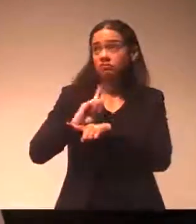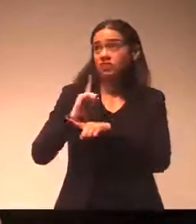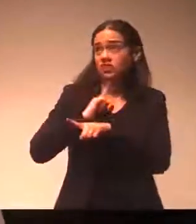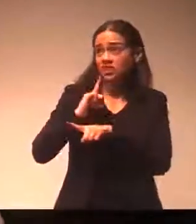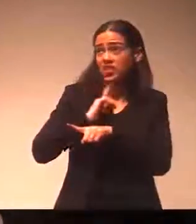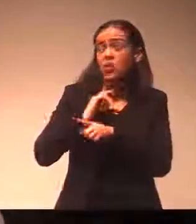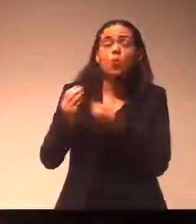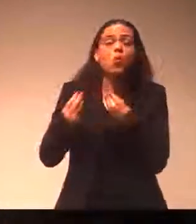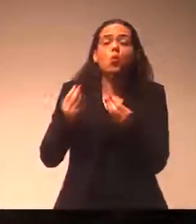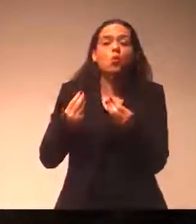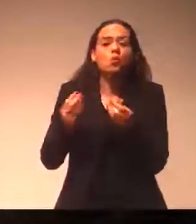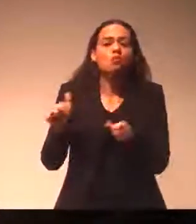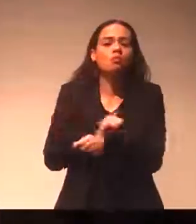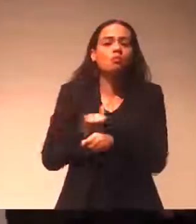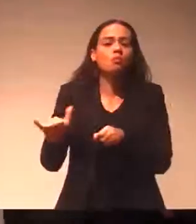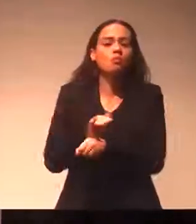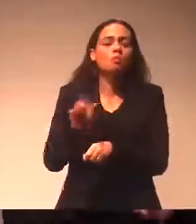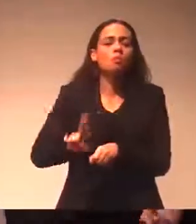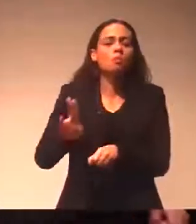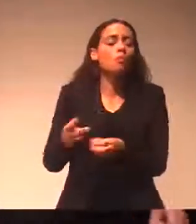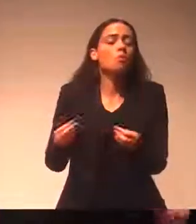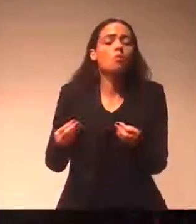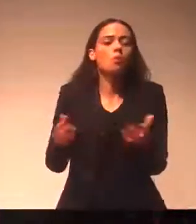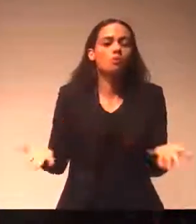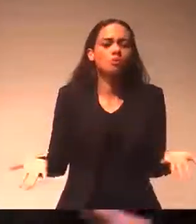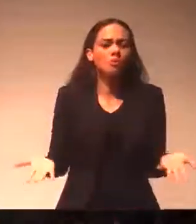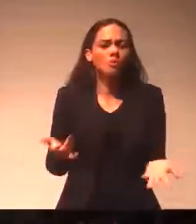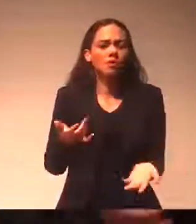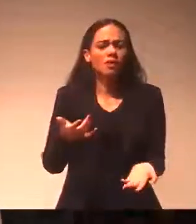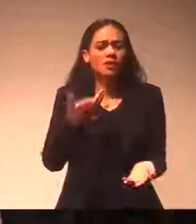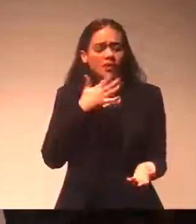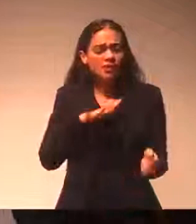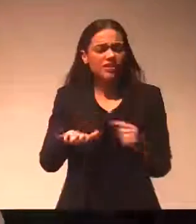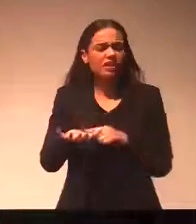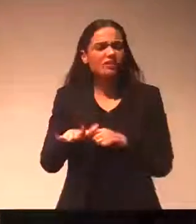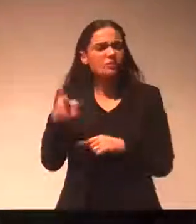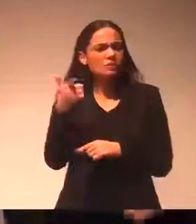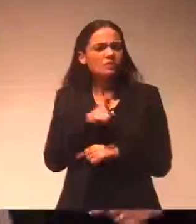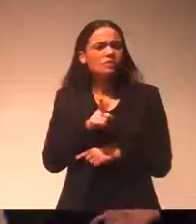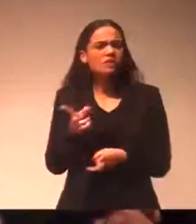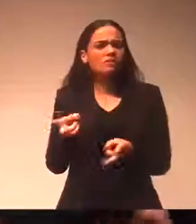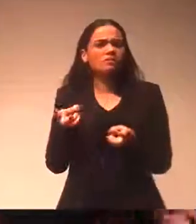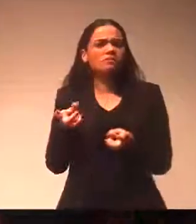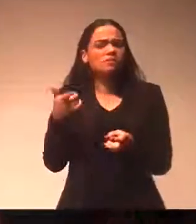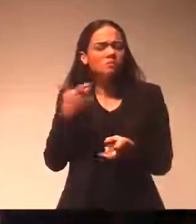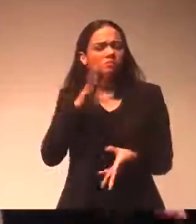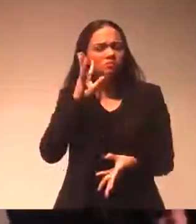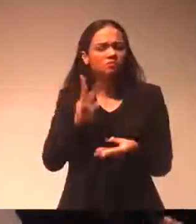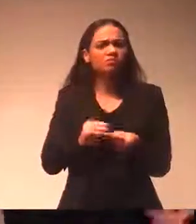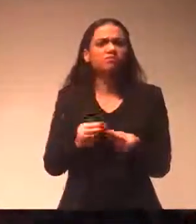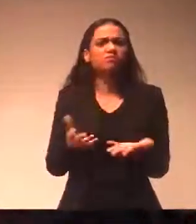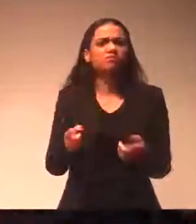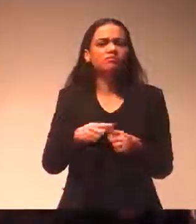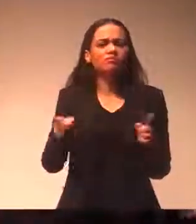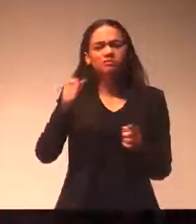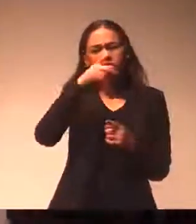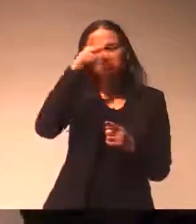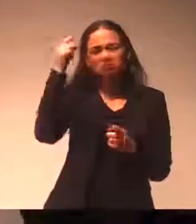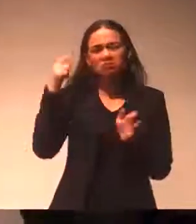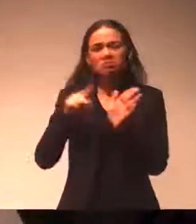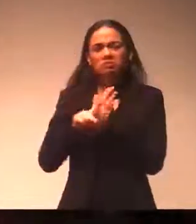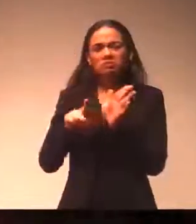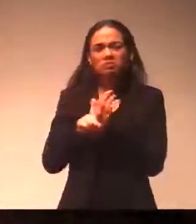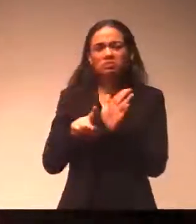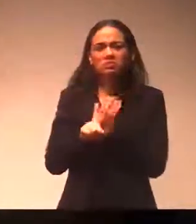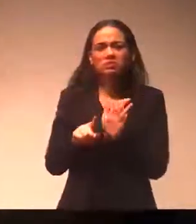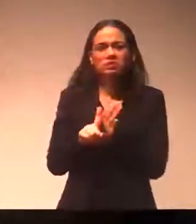de 8ª série também entenderia isso aqui. Eu quero saber o seguinte, quais são as empresas que fazem a terceirização em Vinhedo? E